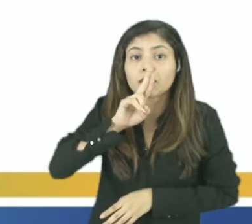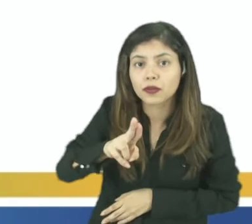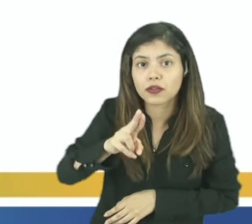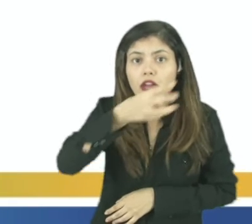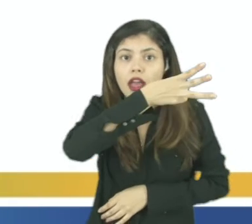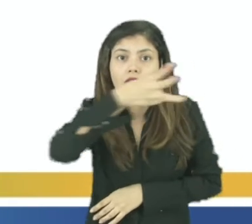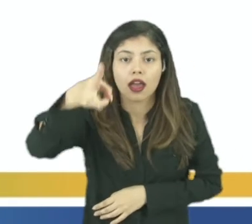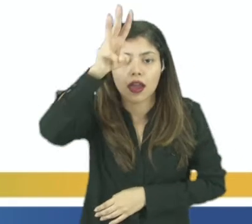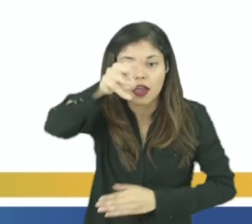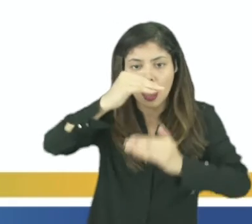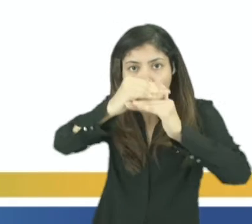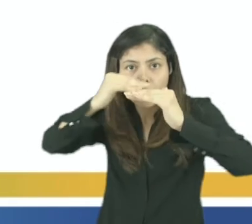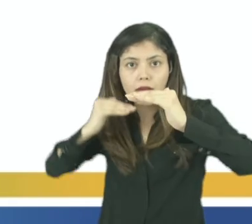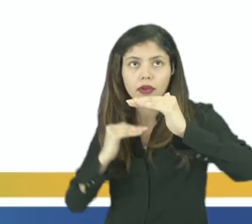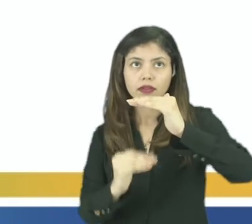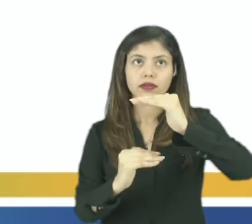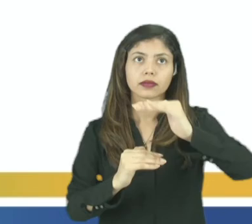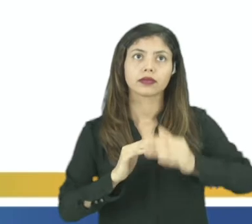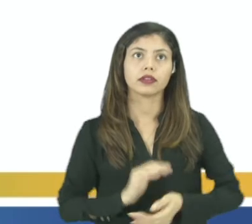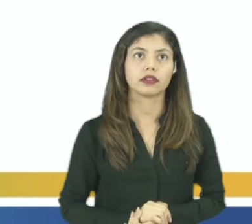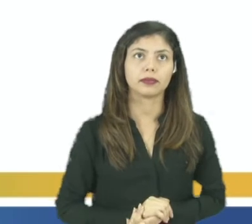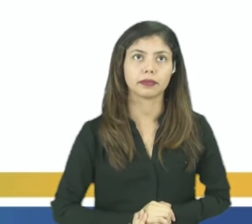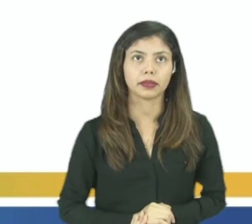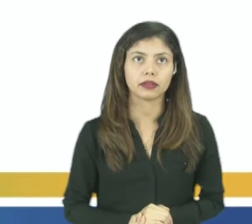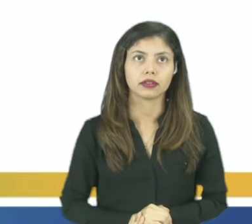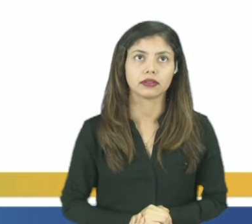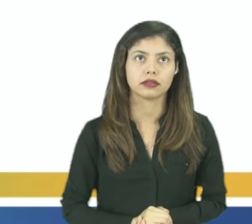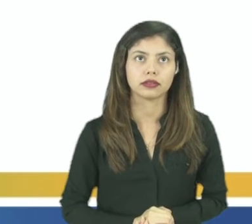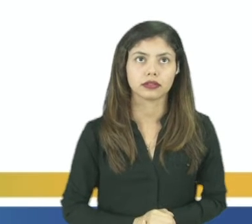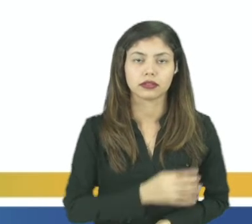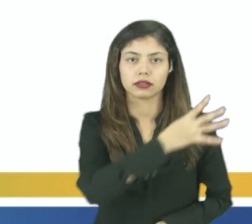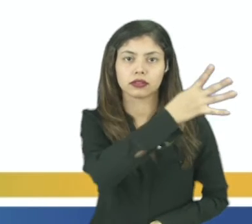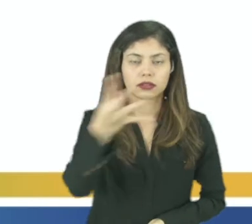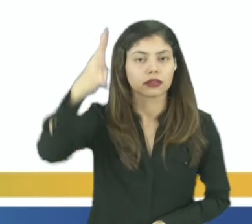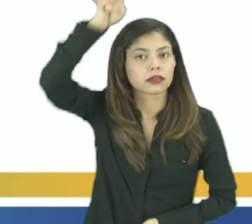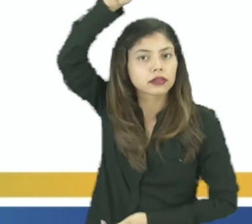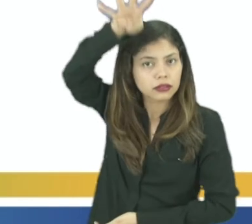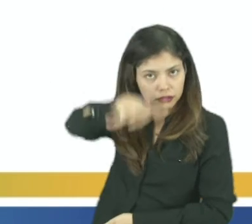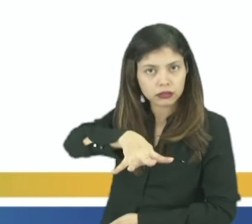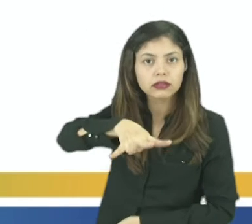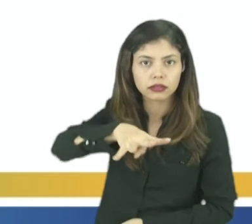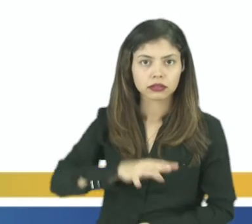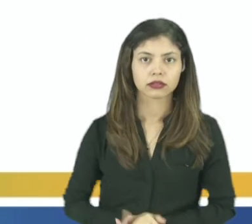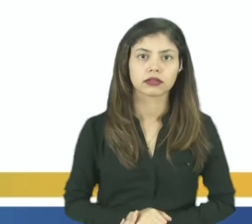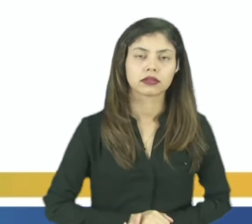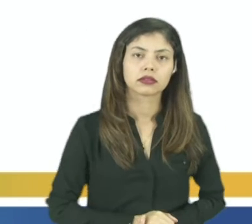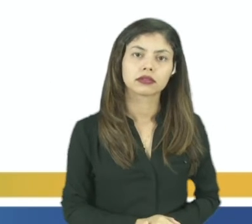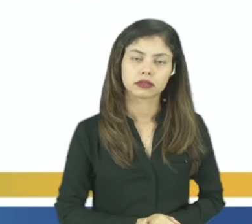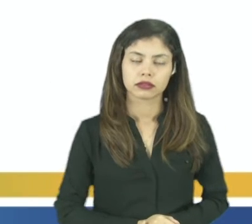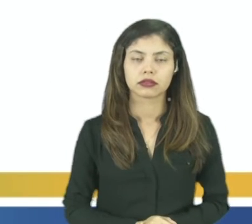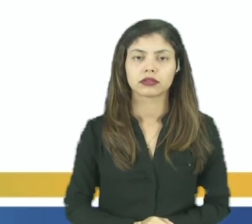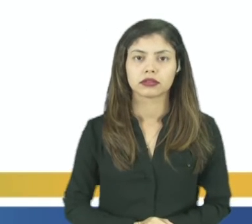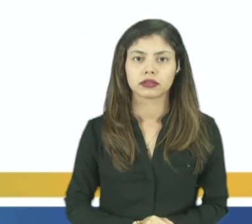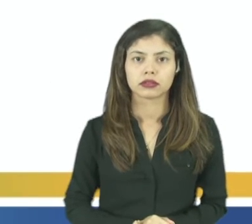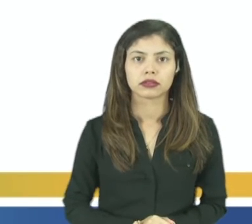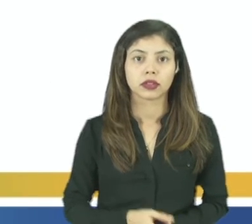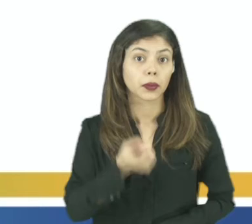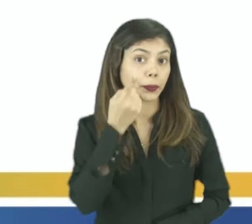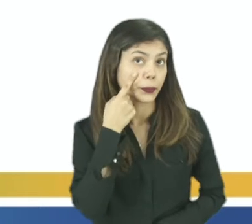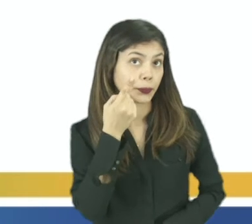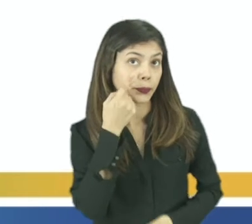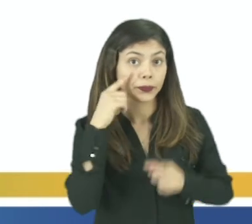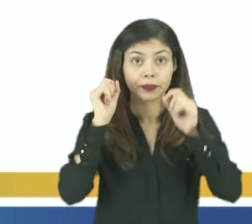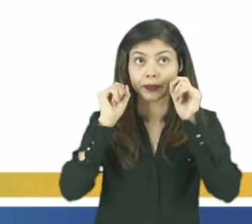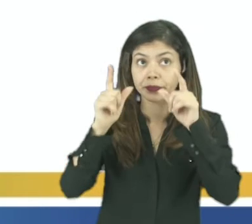determinante da matriz abaixo. E aí nós temos uma matriz 4x4, ou de ordem 4. E aí